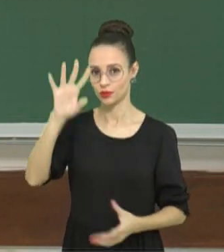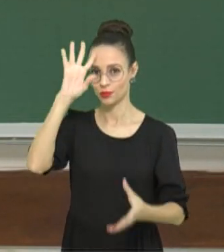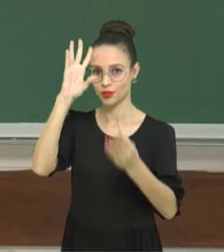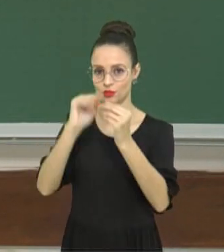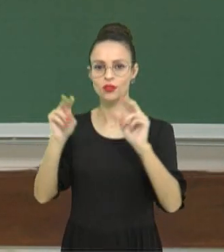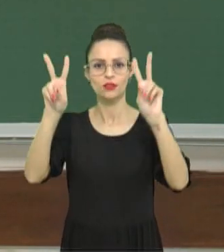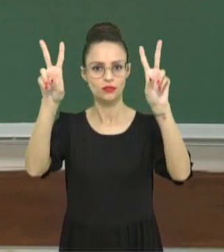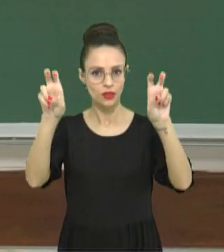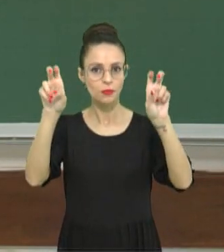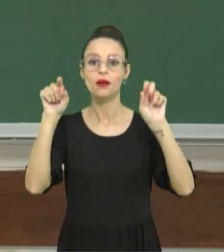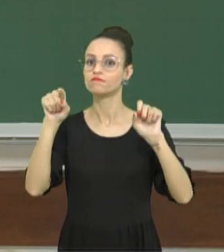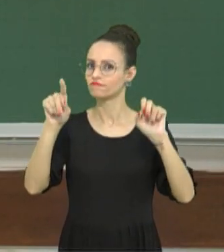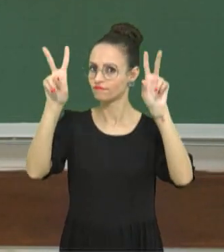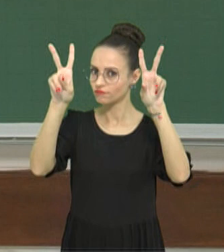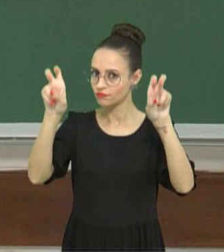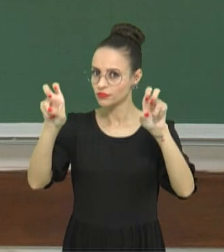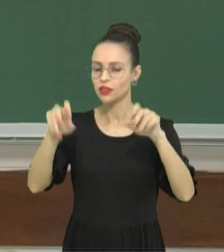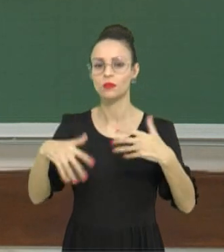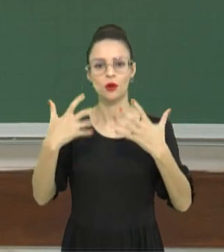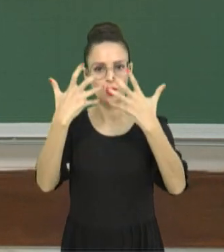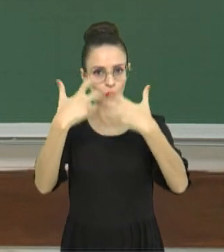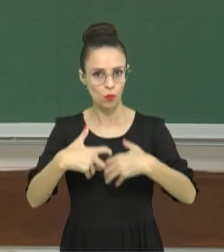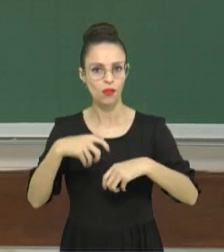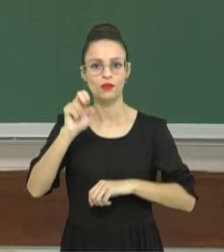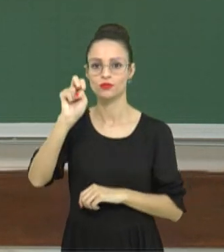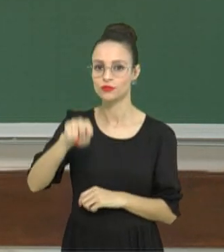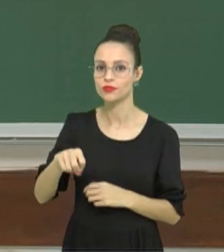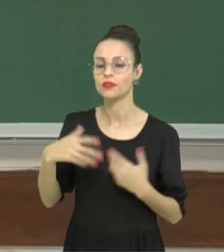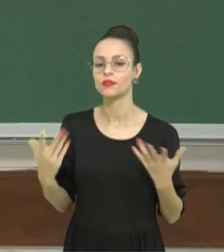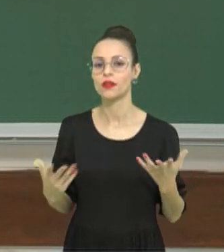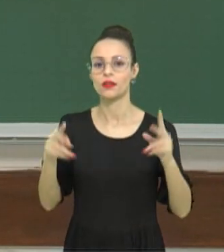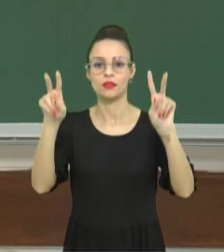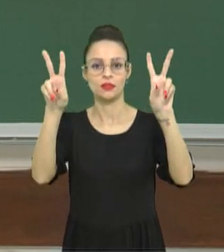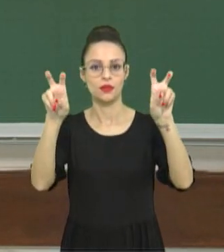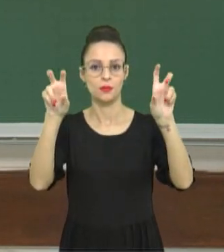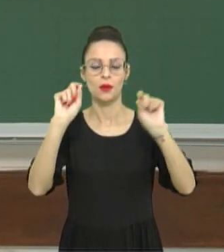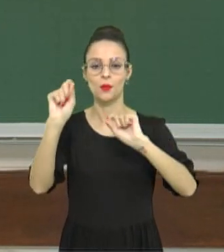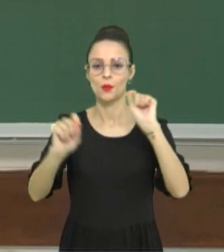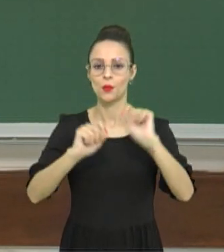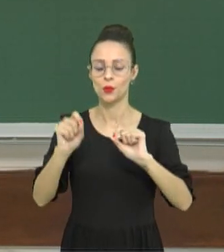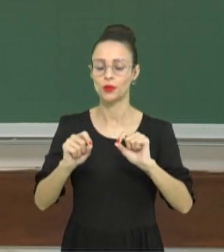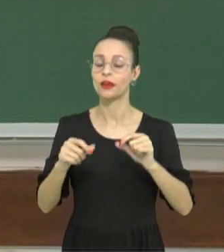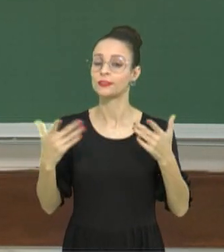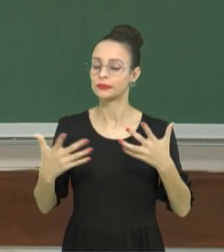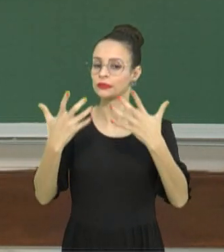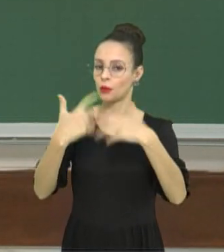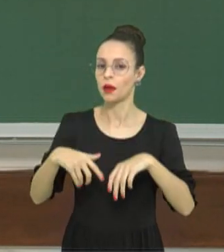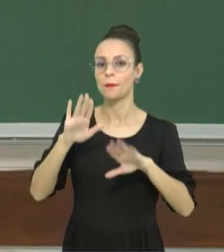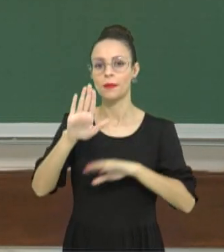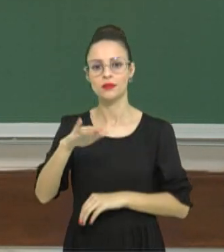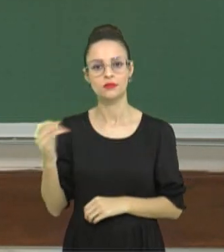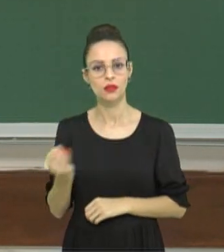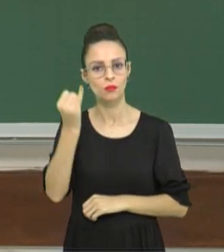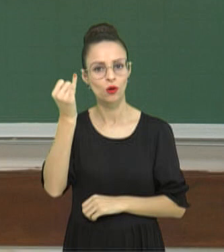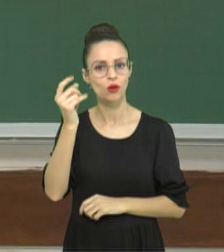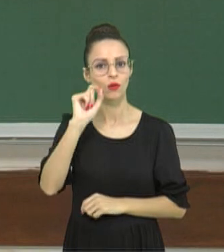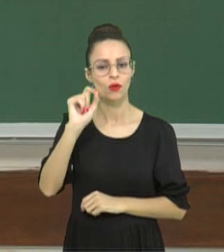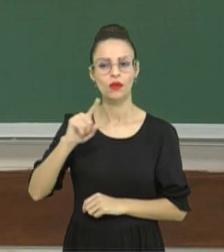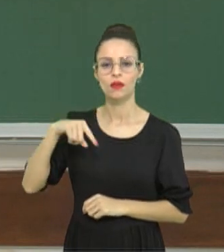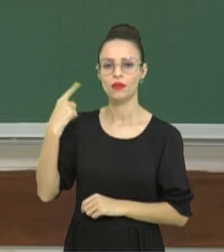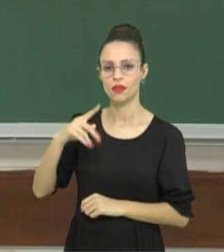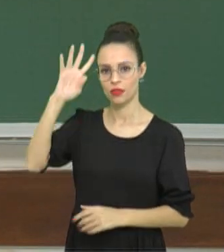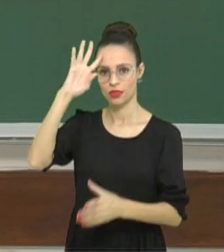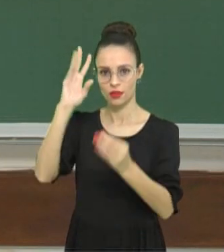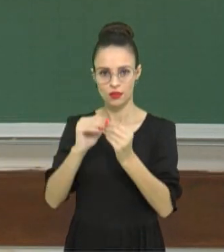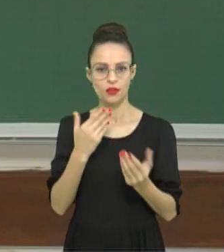tema. É um tema complexo, é um tema muitas vezes delicado, mas é importante a gente entender, é